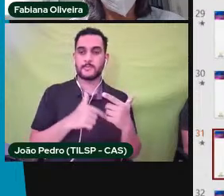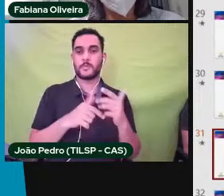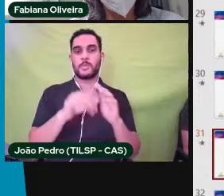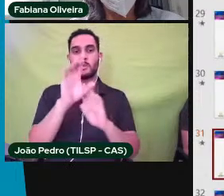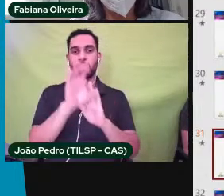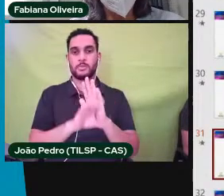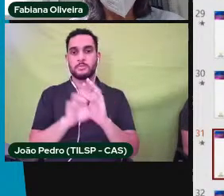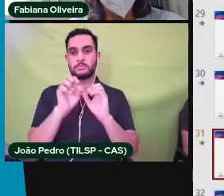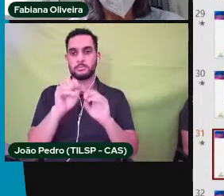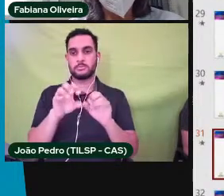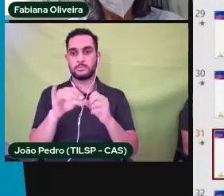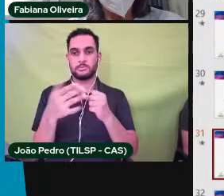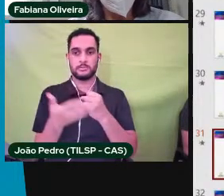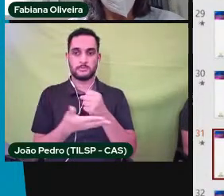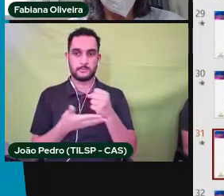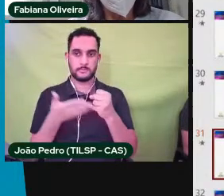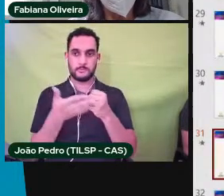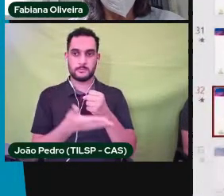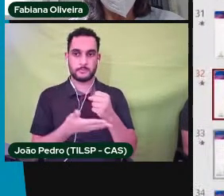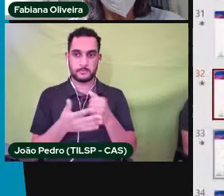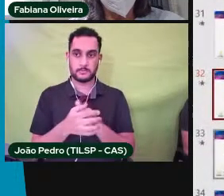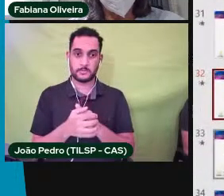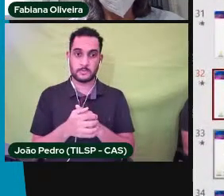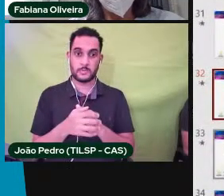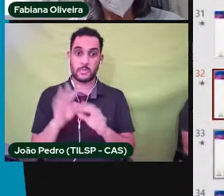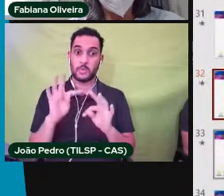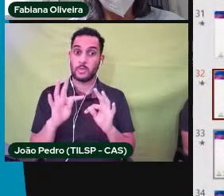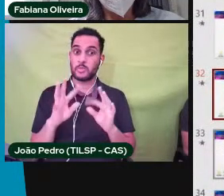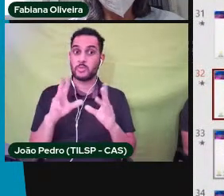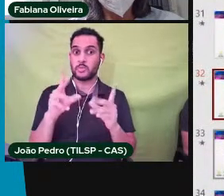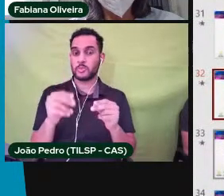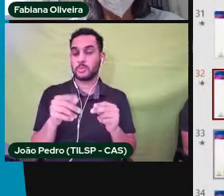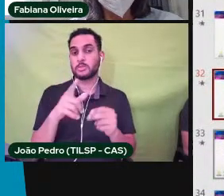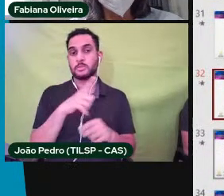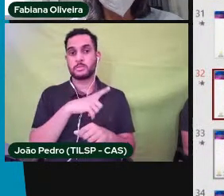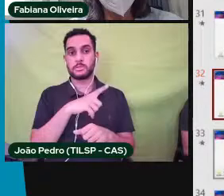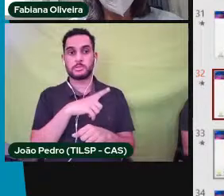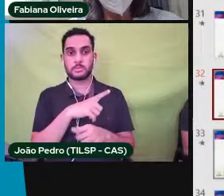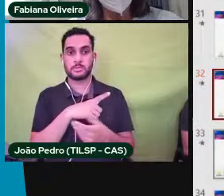educação básica? Tudo tem um porquê e um para quê.